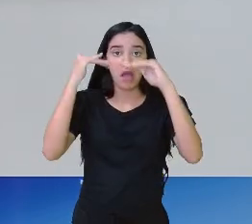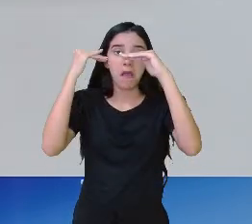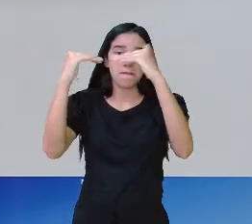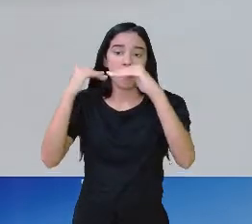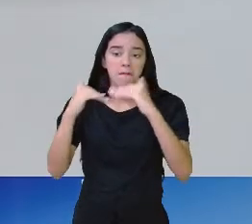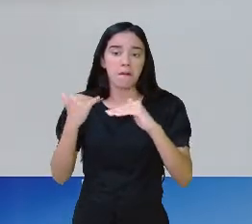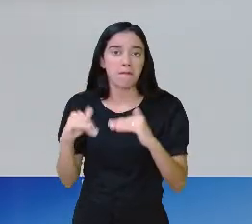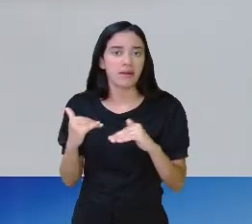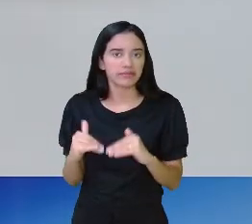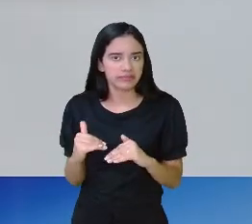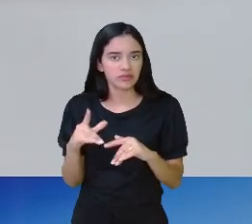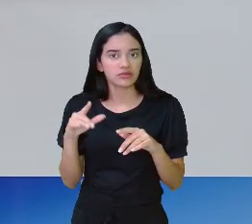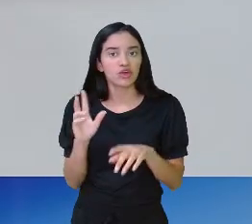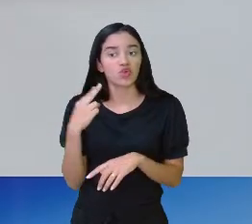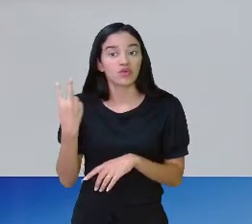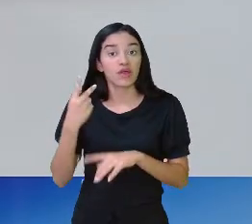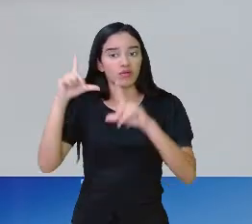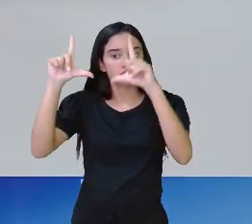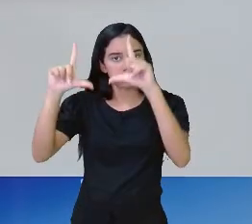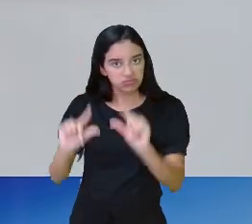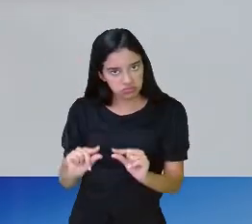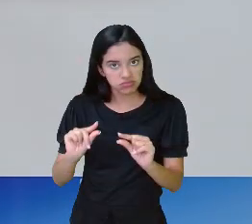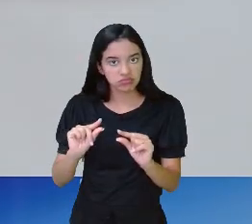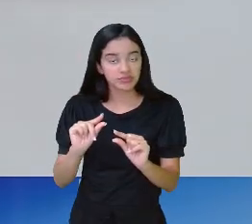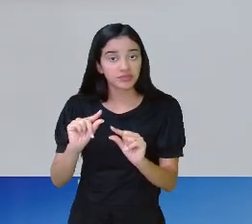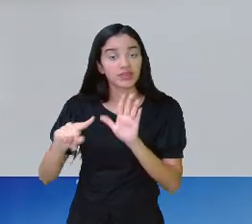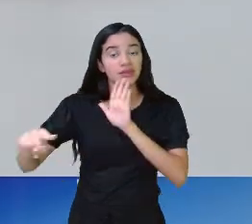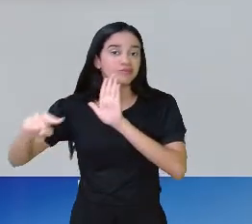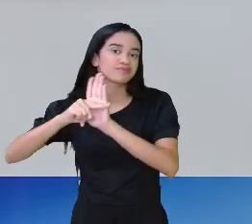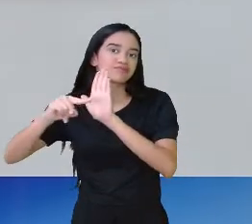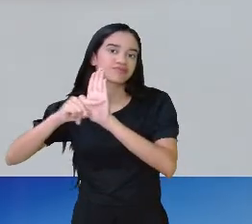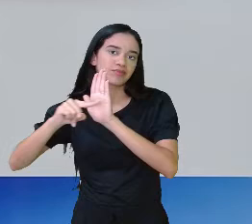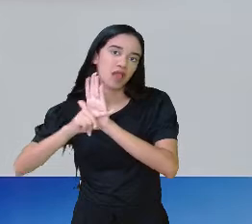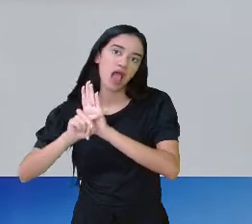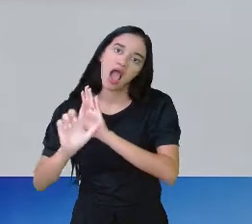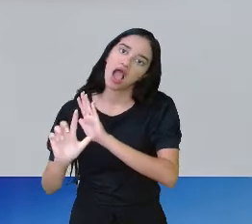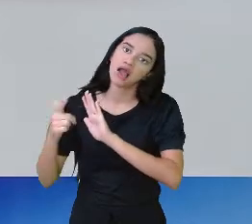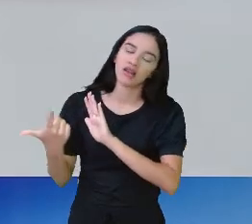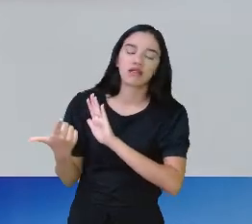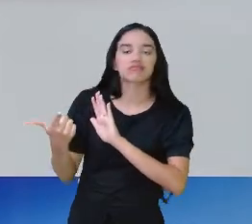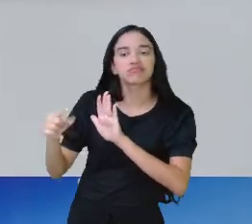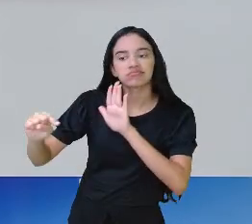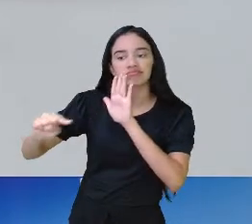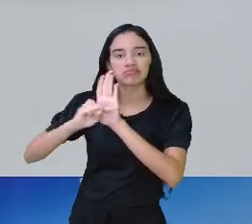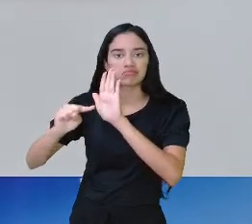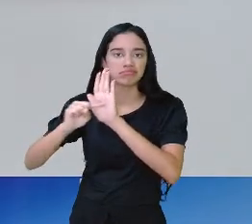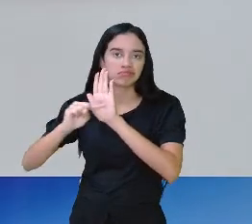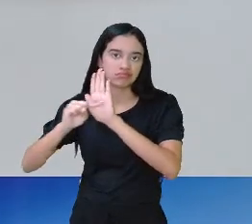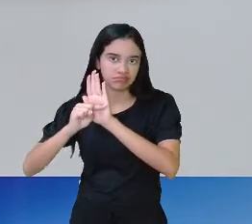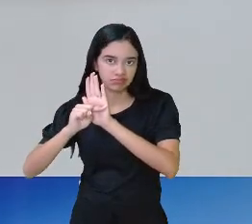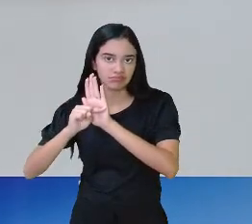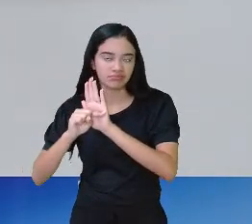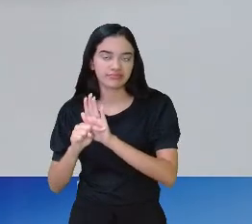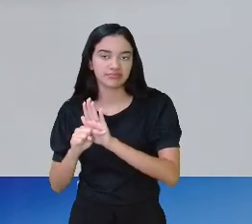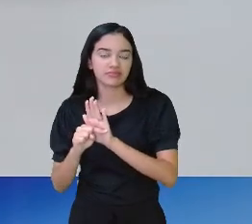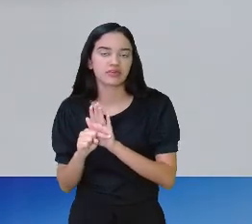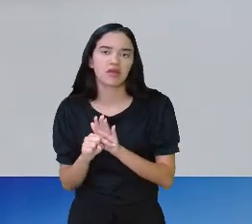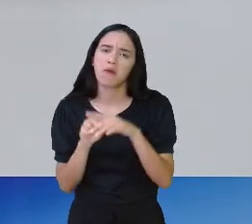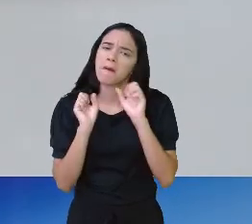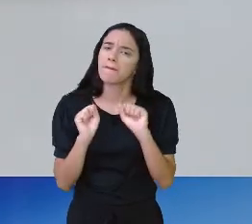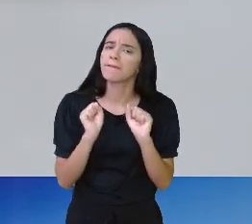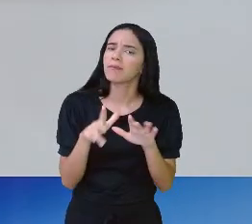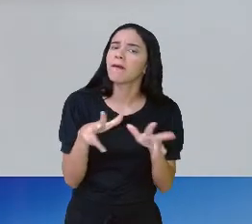meus valores eles estão diminuindo, eu só posso, lógico, fazer uma subtração.